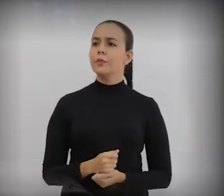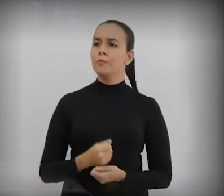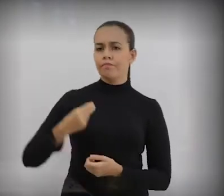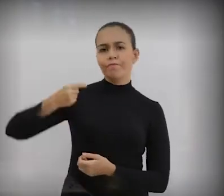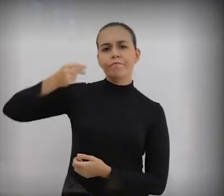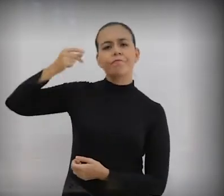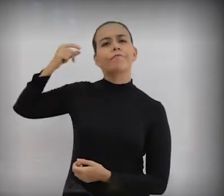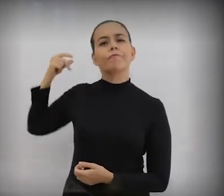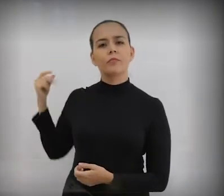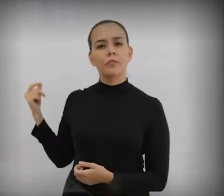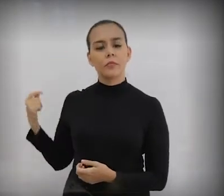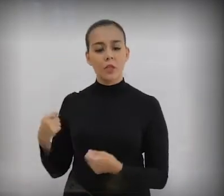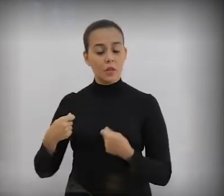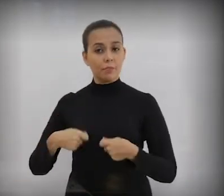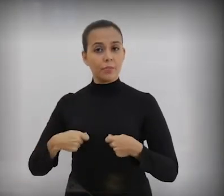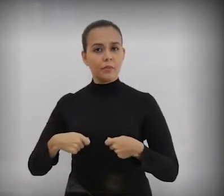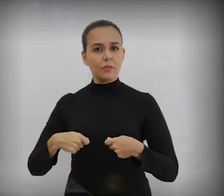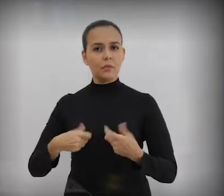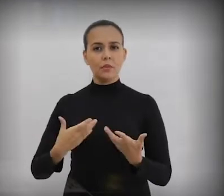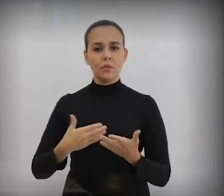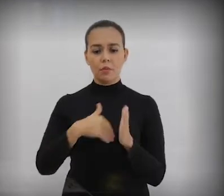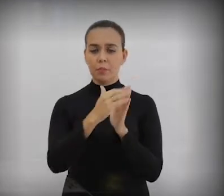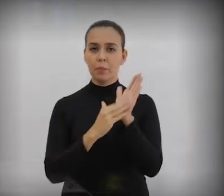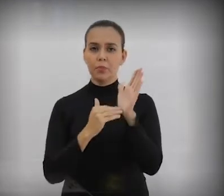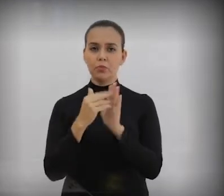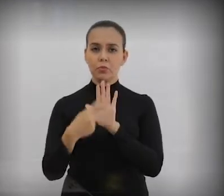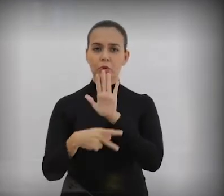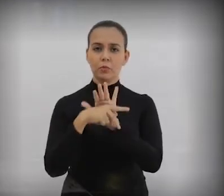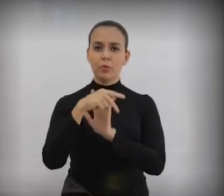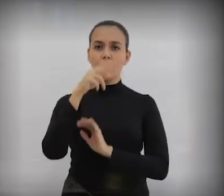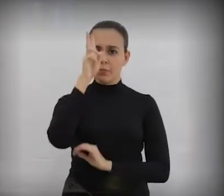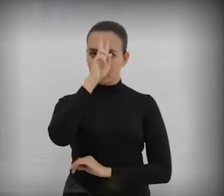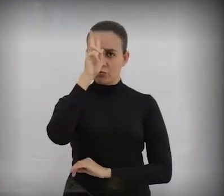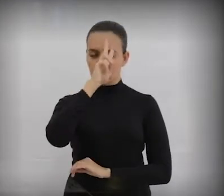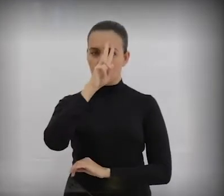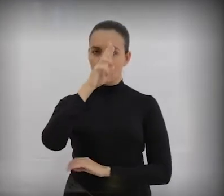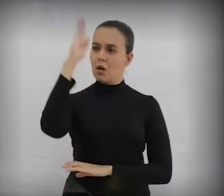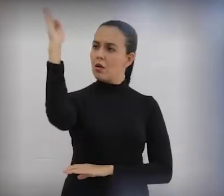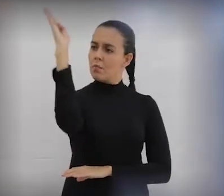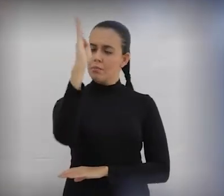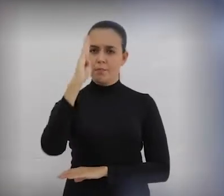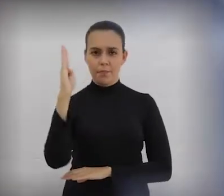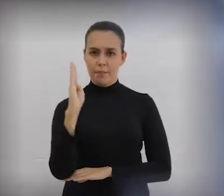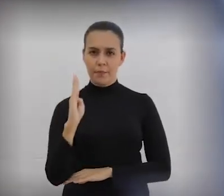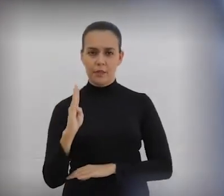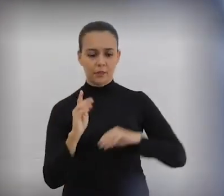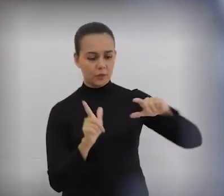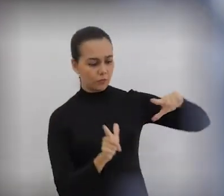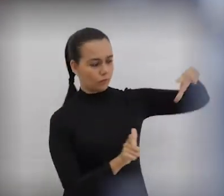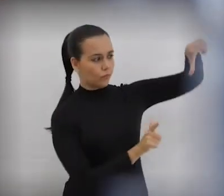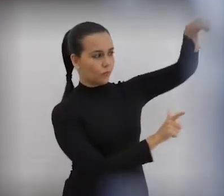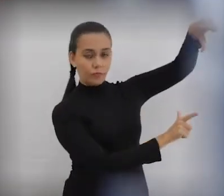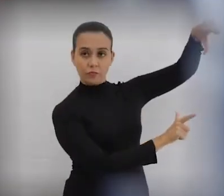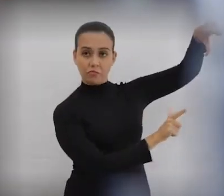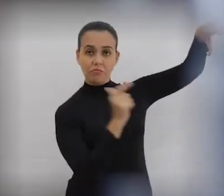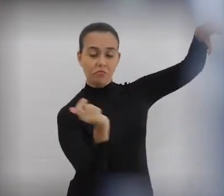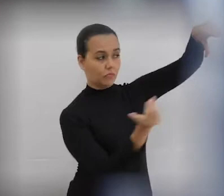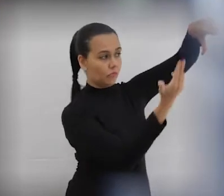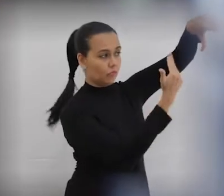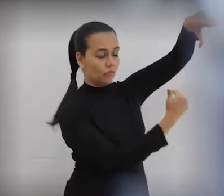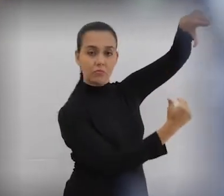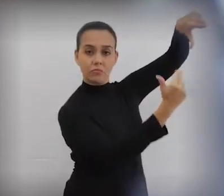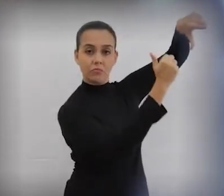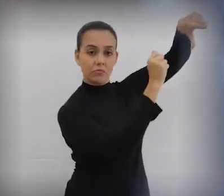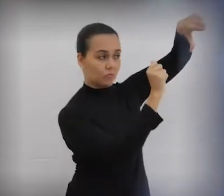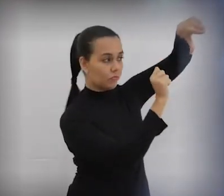essa necessidade de se fazer uma pintura histórica, mas com temas brasileiros, e aí a gente tem o Grito do Ipiranga, né? Um quadro